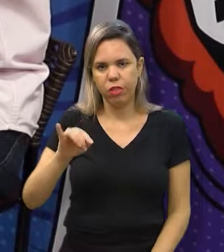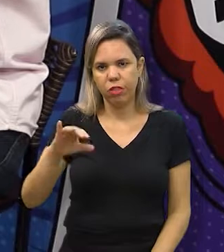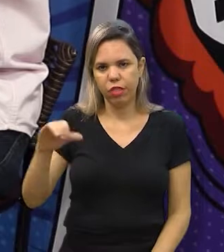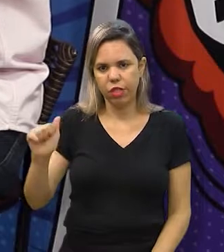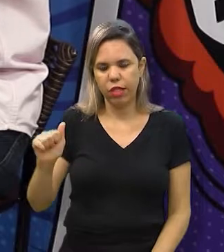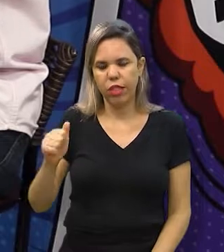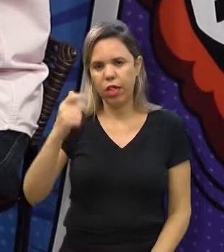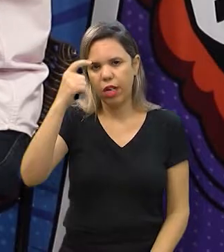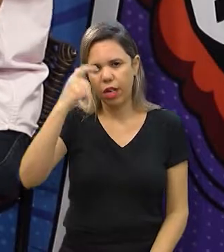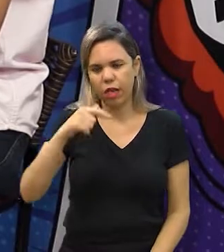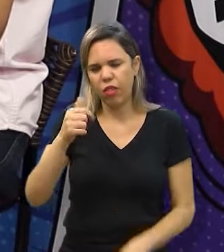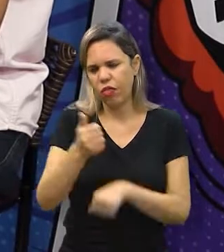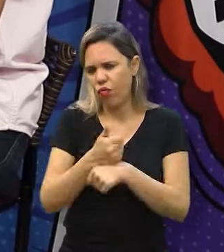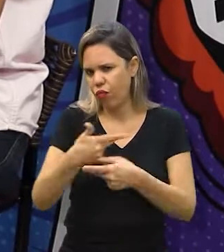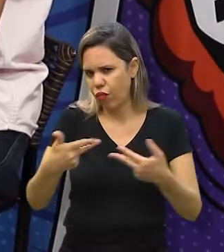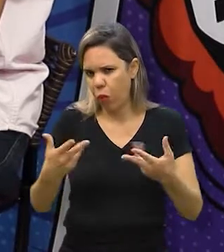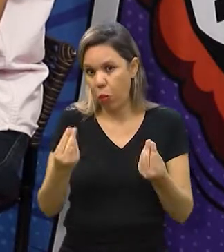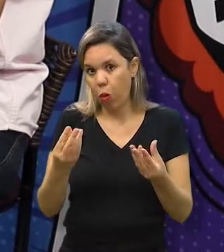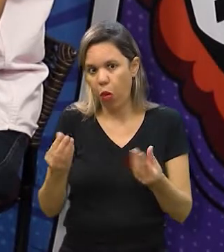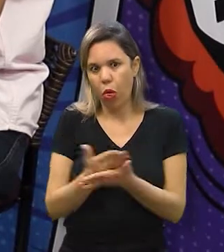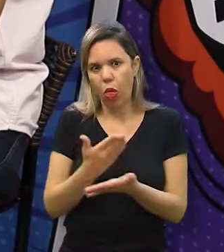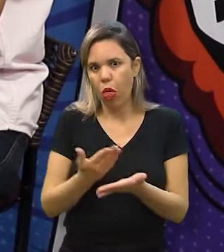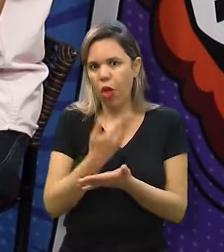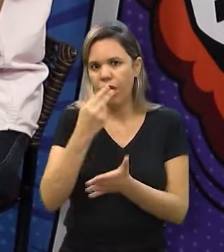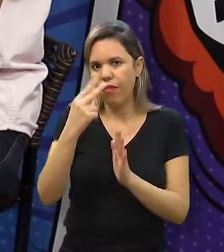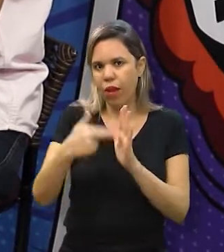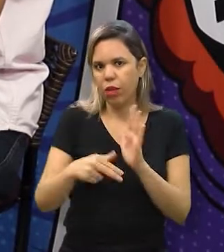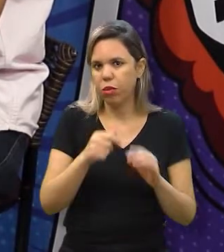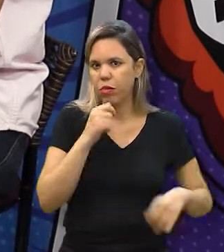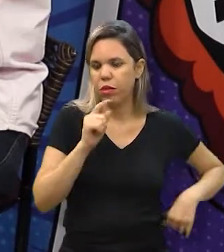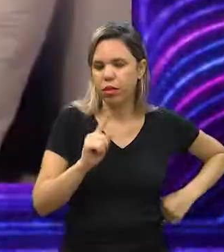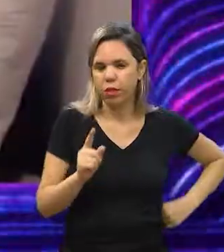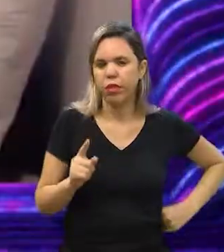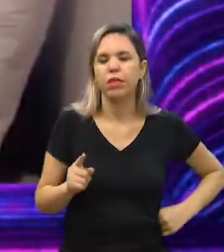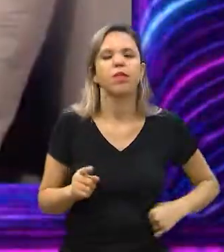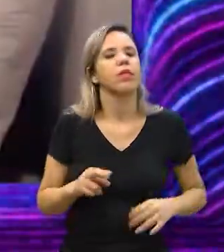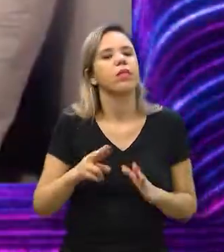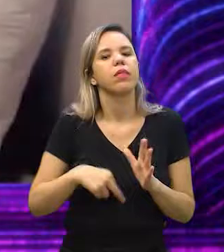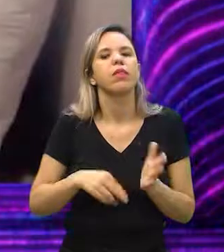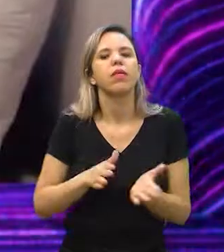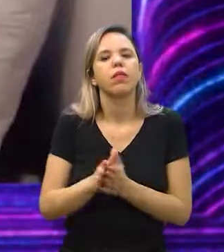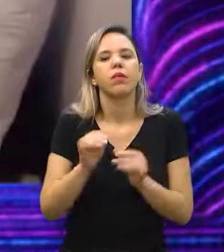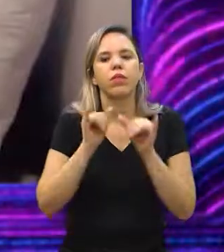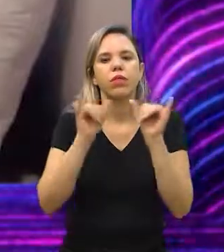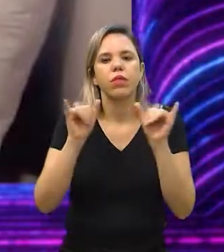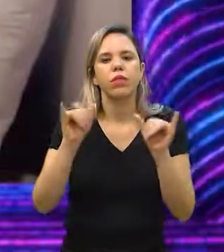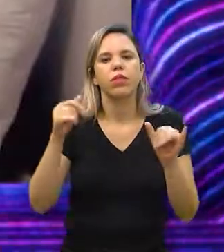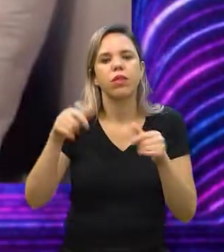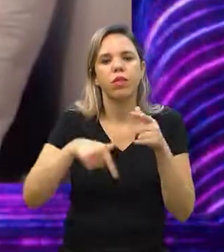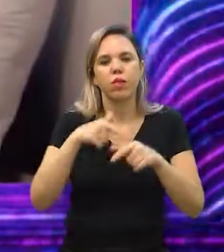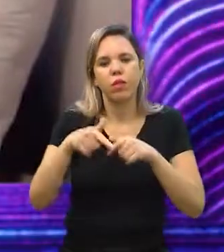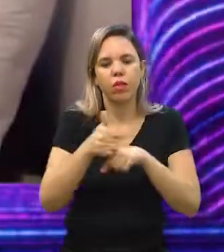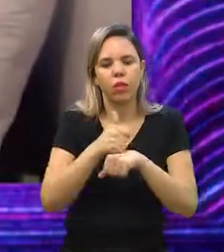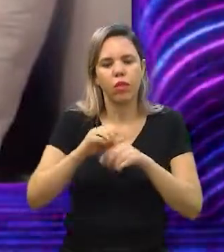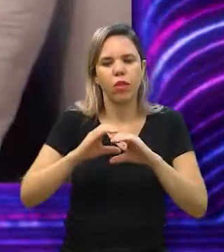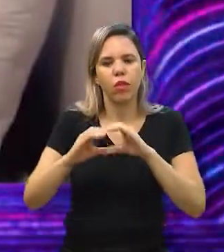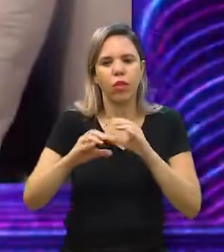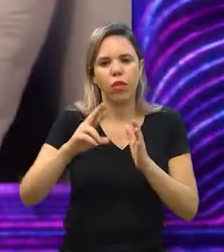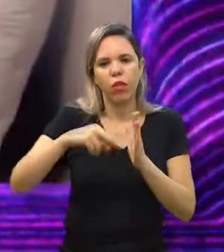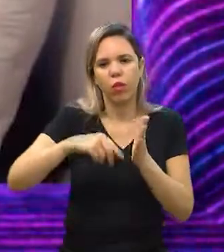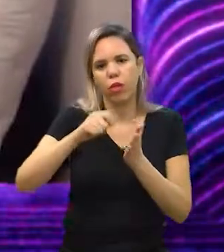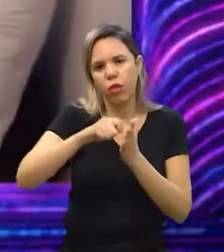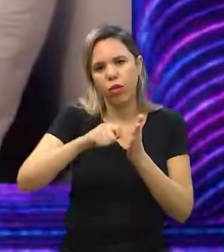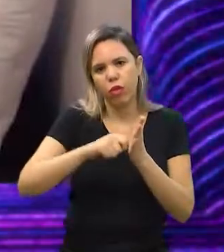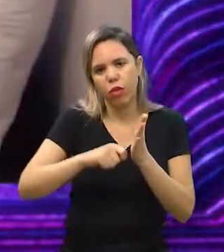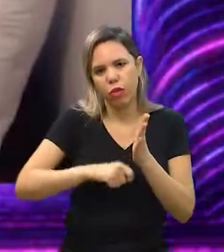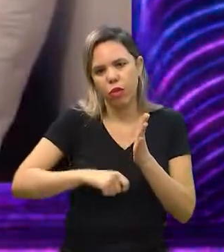publicitária, ghostwriter, então eu tenho vários livros que eu não posso nem contar, falar o nome. Eu sou redatora publicitária e é nessa área que eu trabalho com